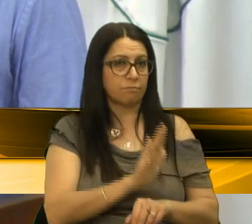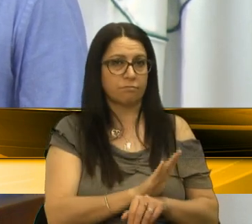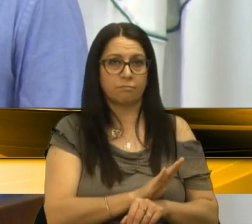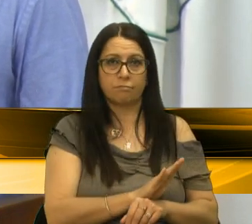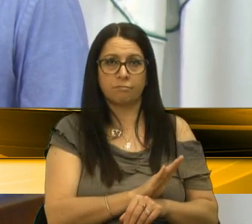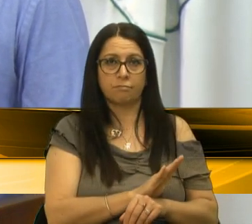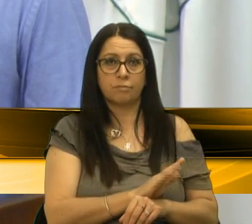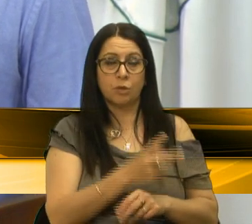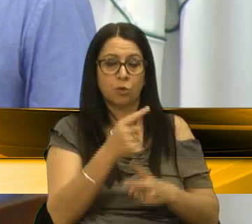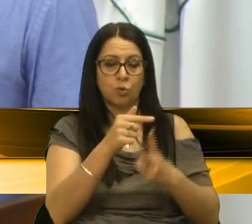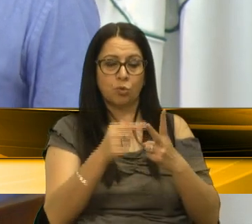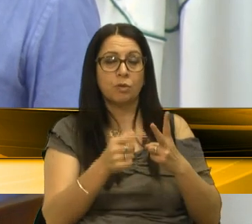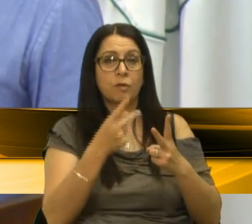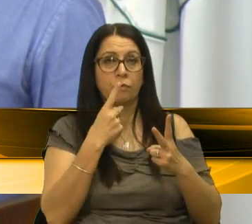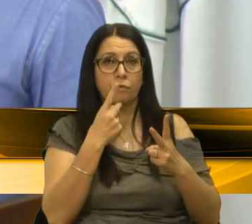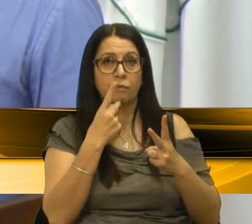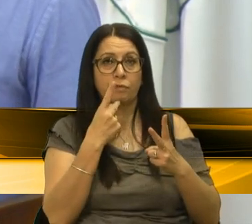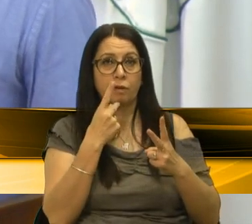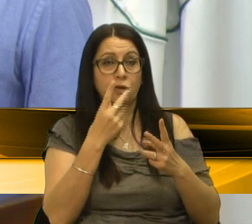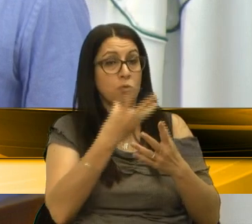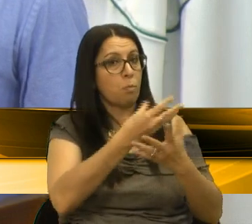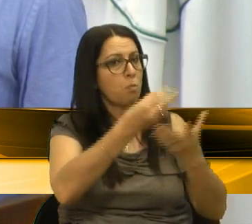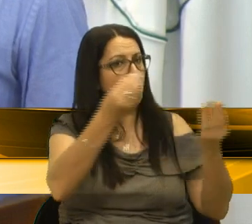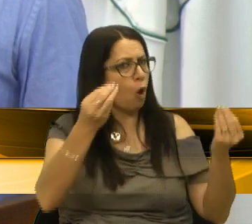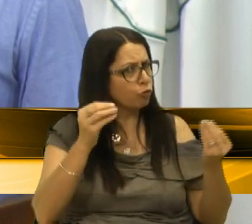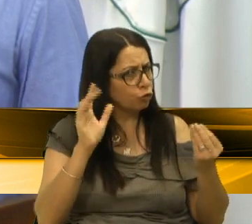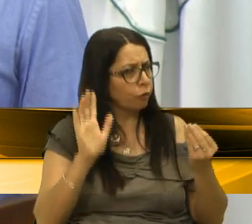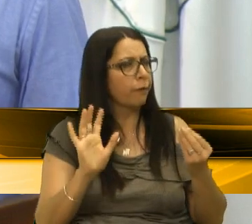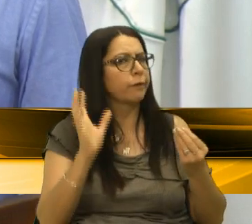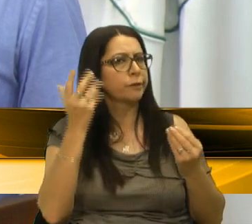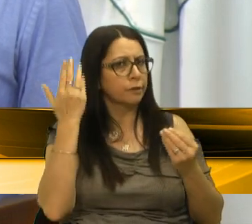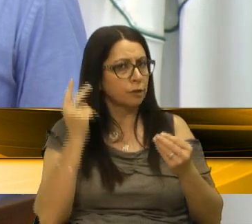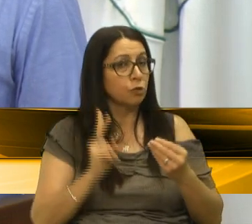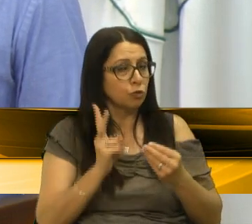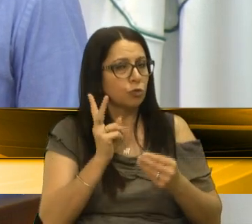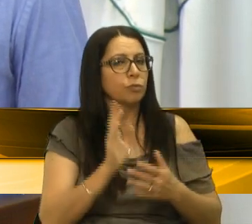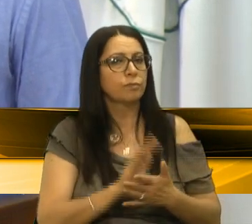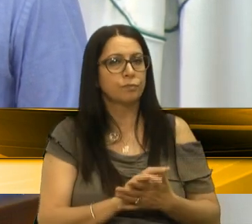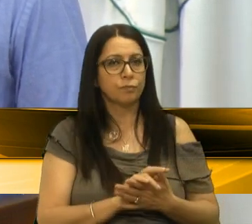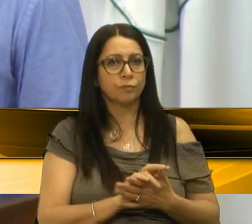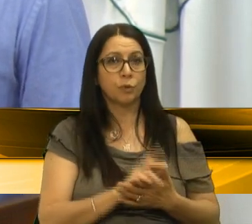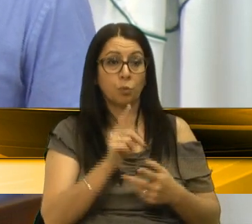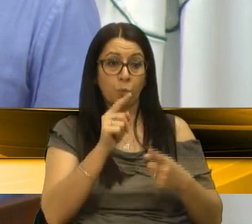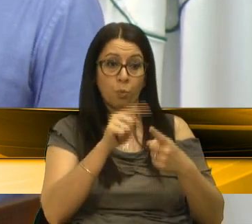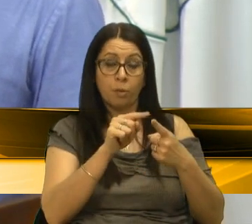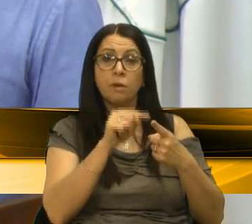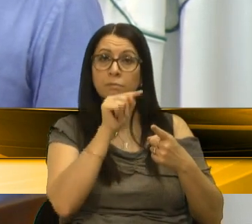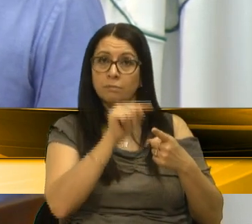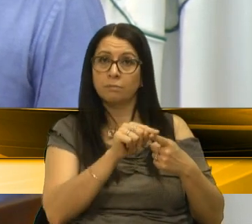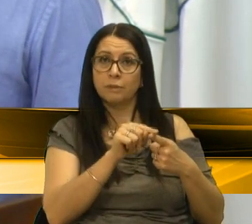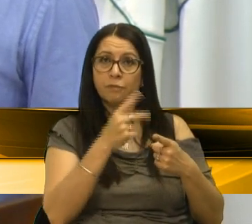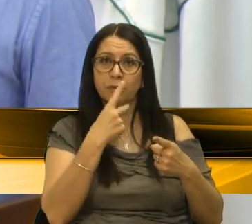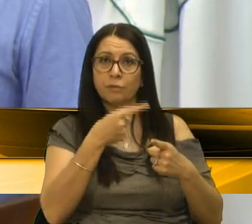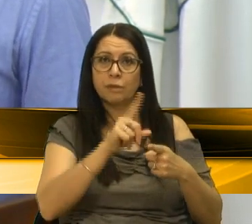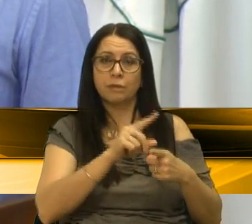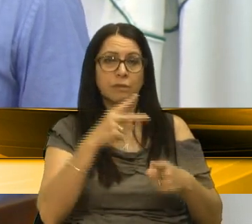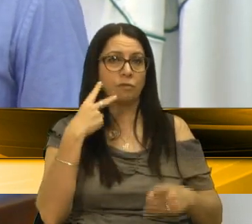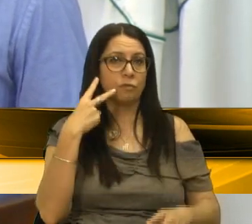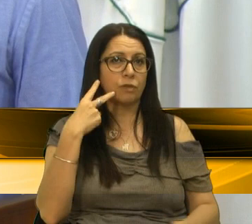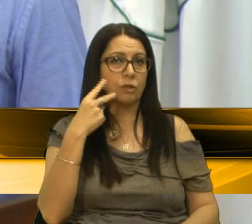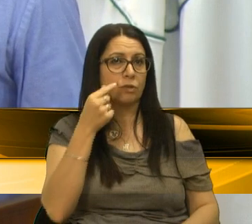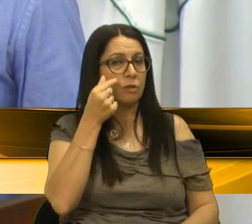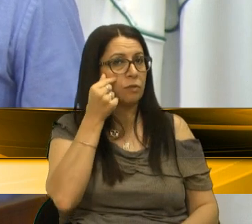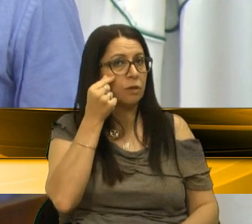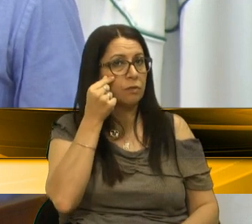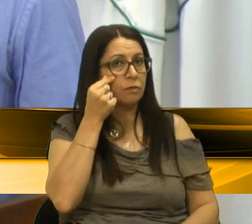Cito duas de centenas que aconteceram e ainda estão acontecendo. Uma delas foi mencionada já pelo vereador Frisso,